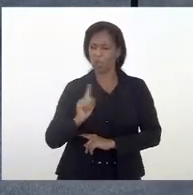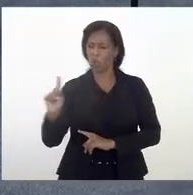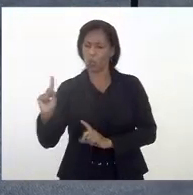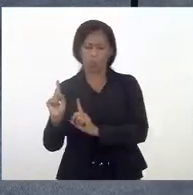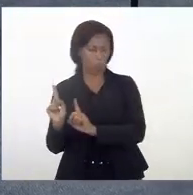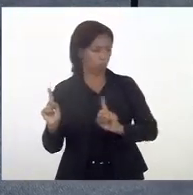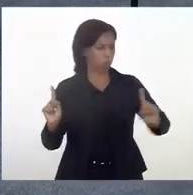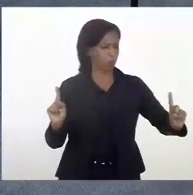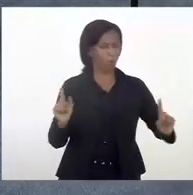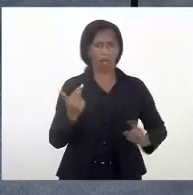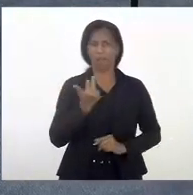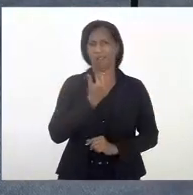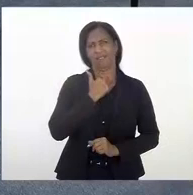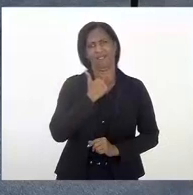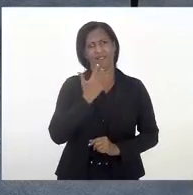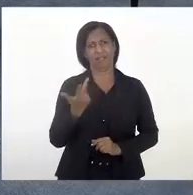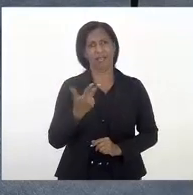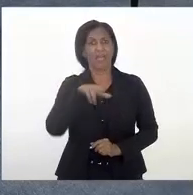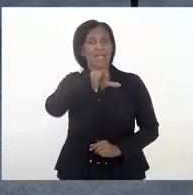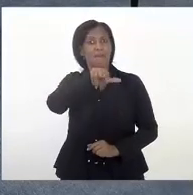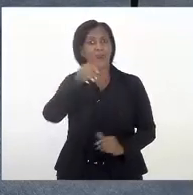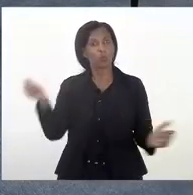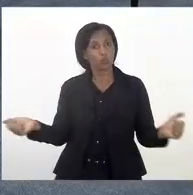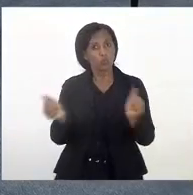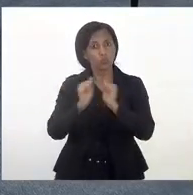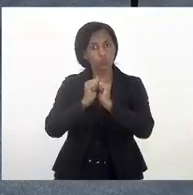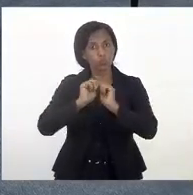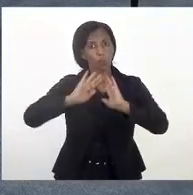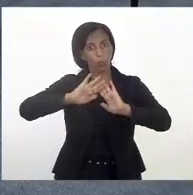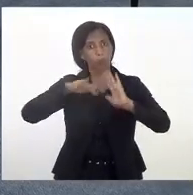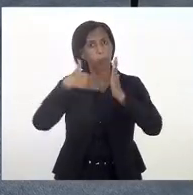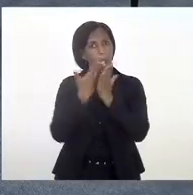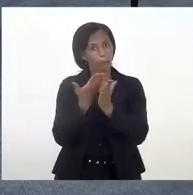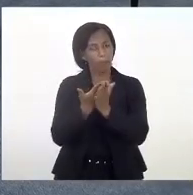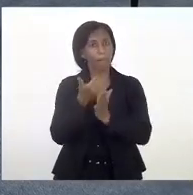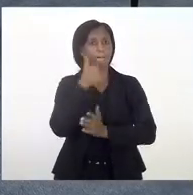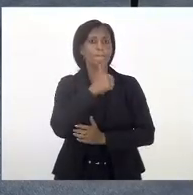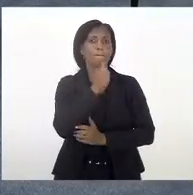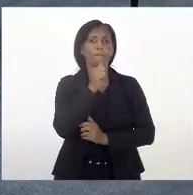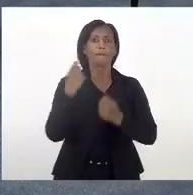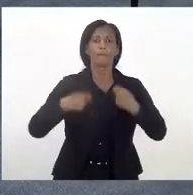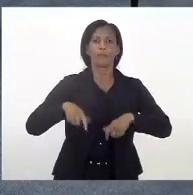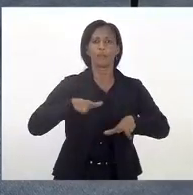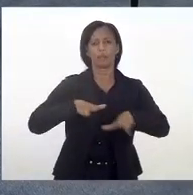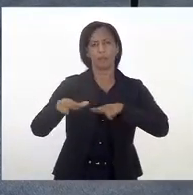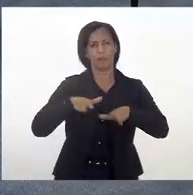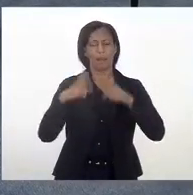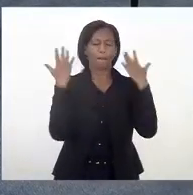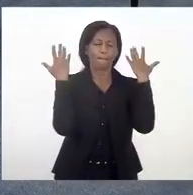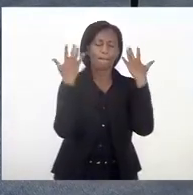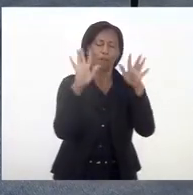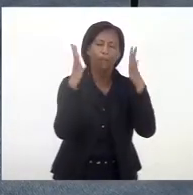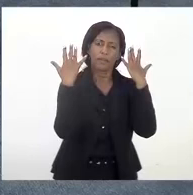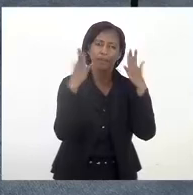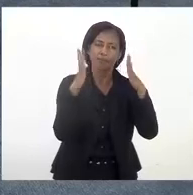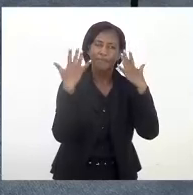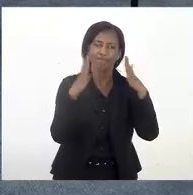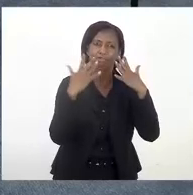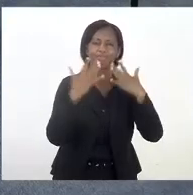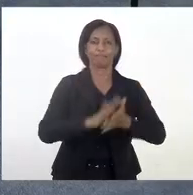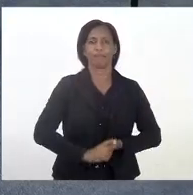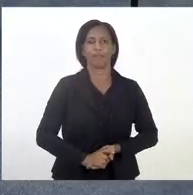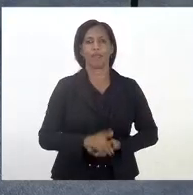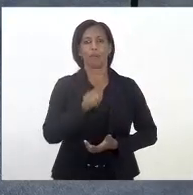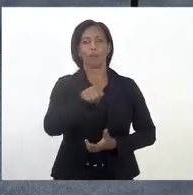escola até a outra na verdade não atenta O Abílio E essas mães precisam trabalhar então parabéns é